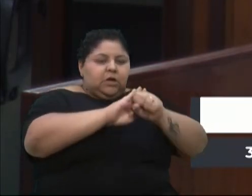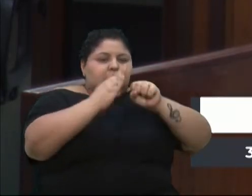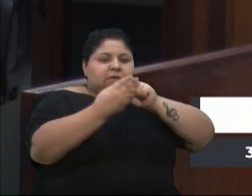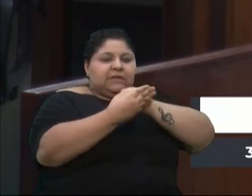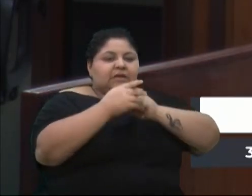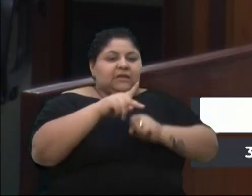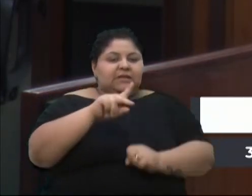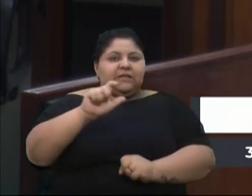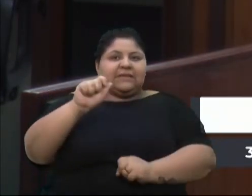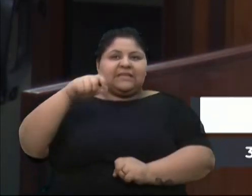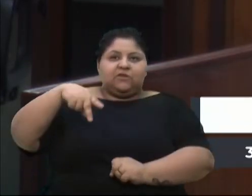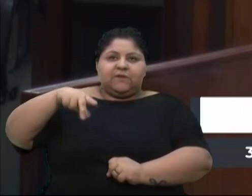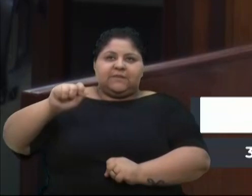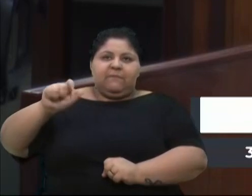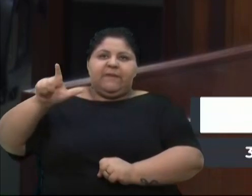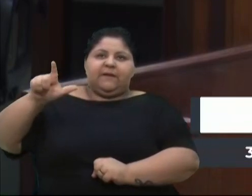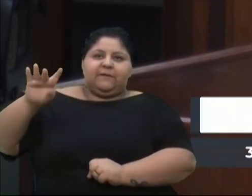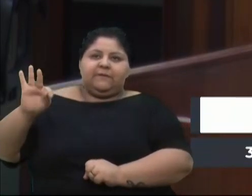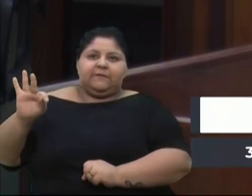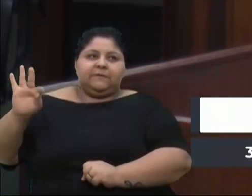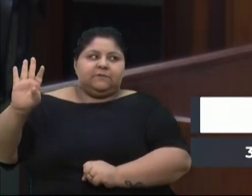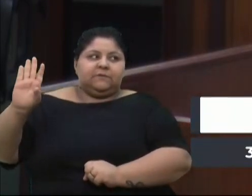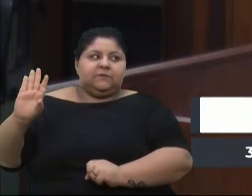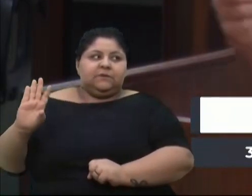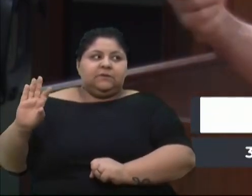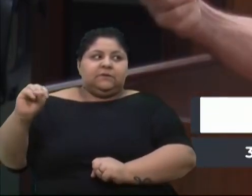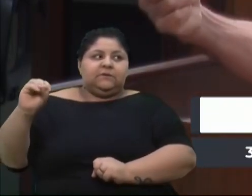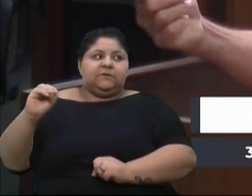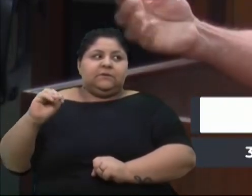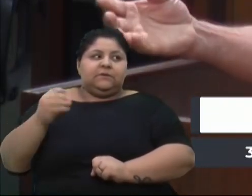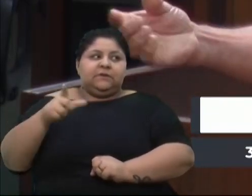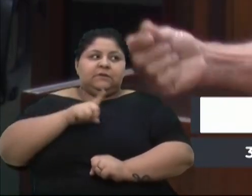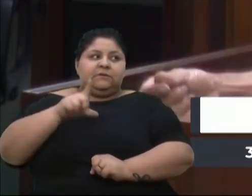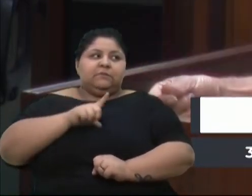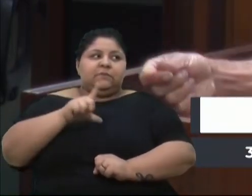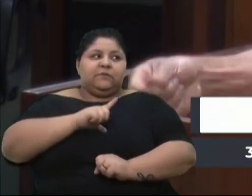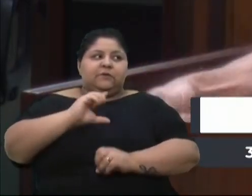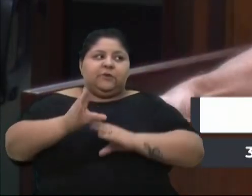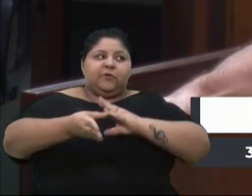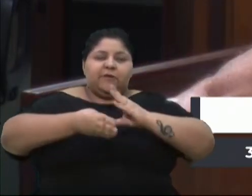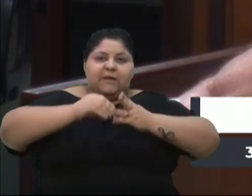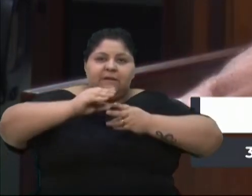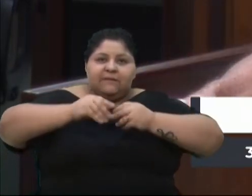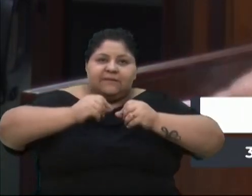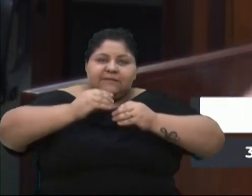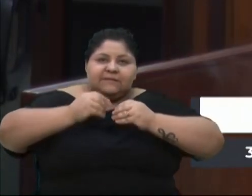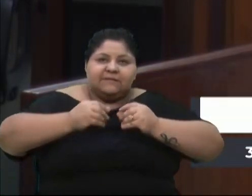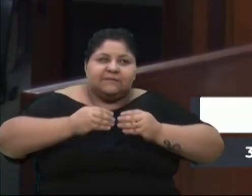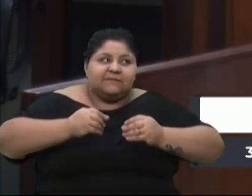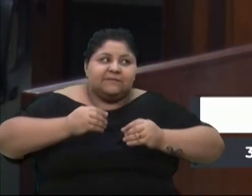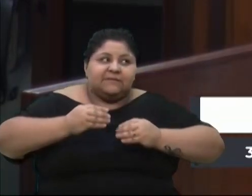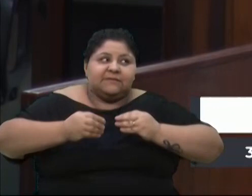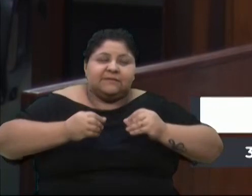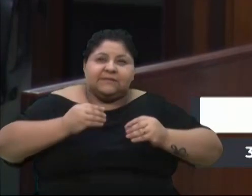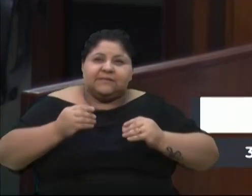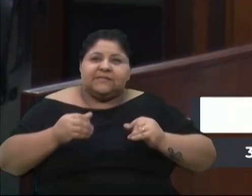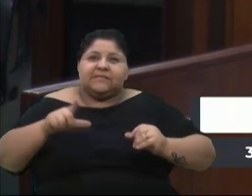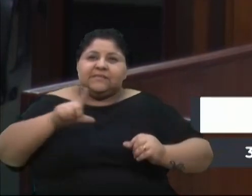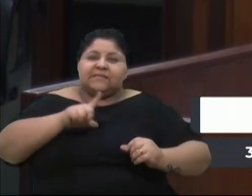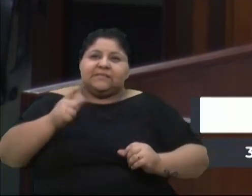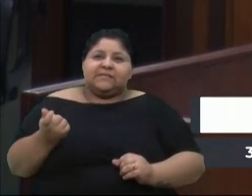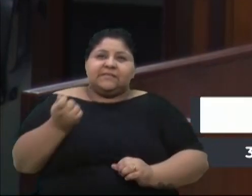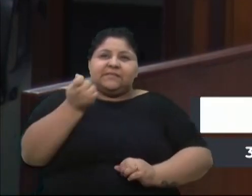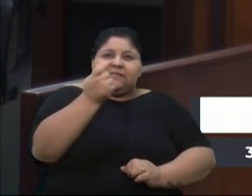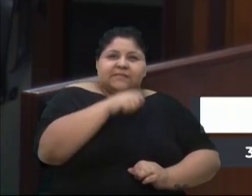parabéns, prefeito municipal, por ter essa sensibilidade de enxergar que ali tinha, sim, uma necessidade